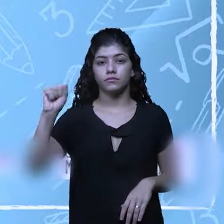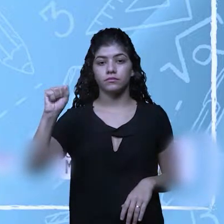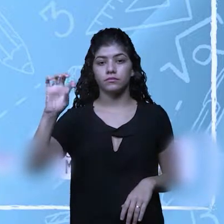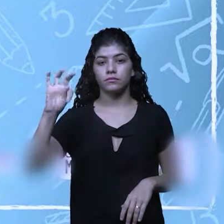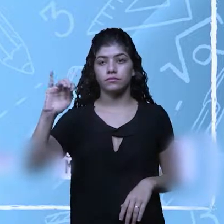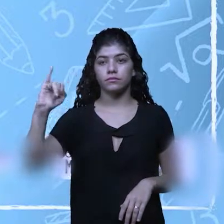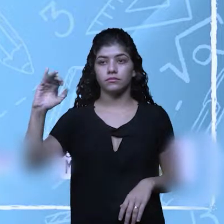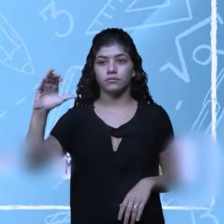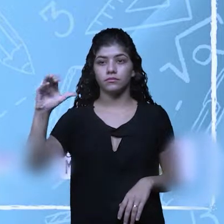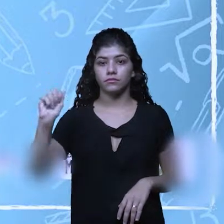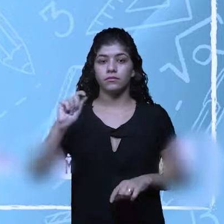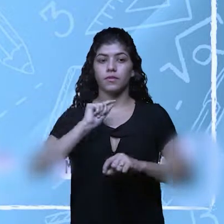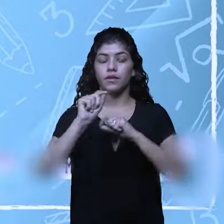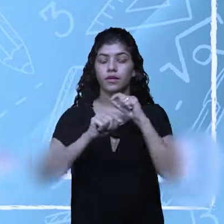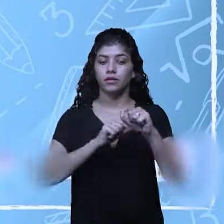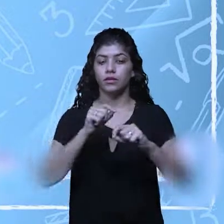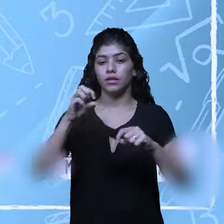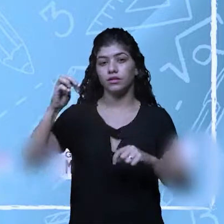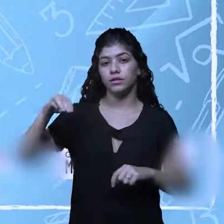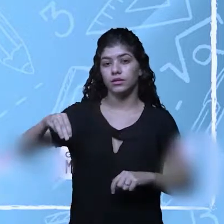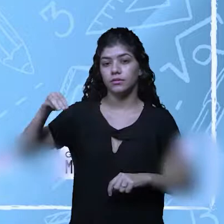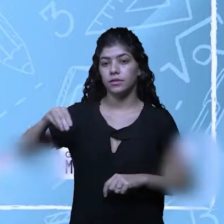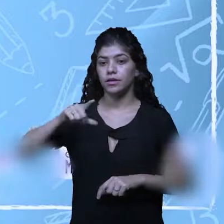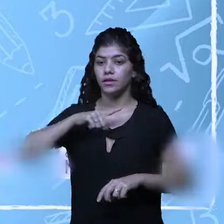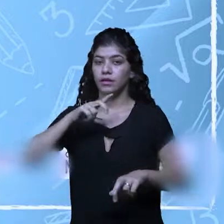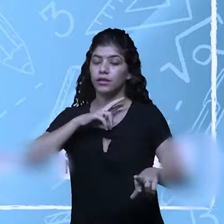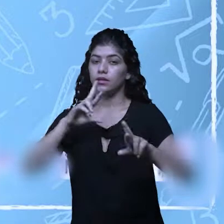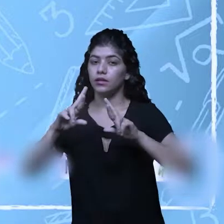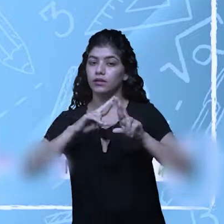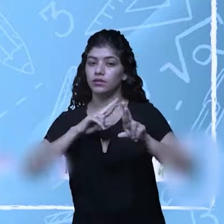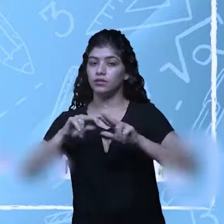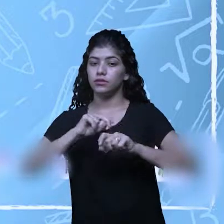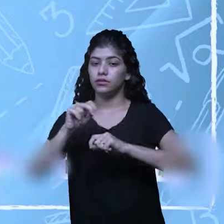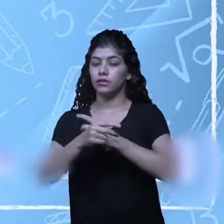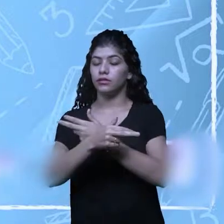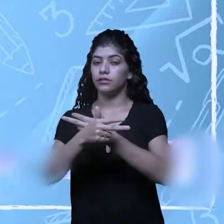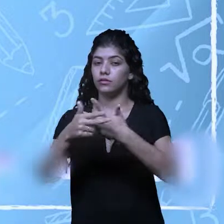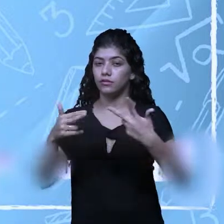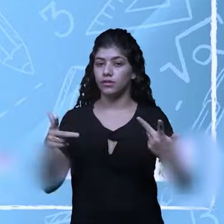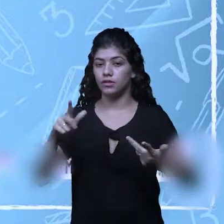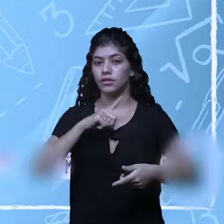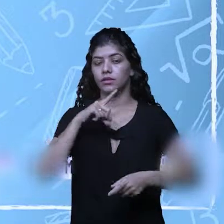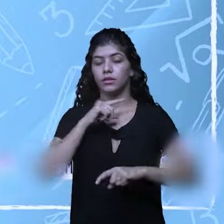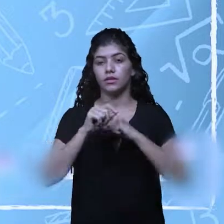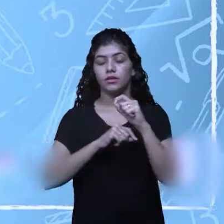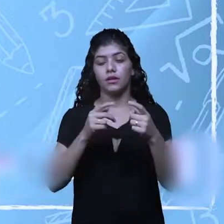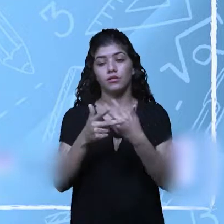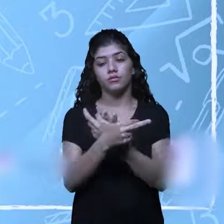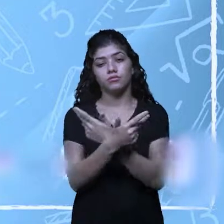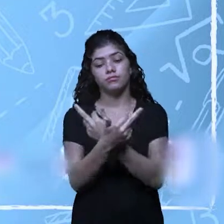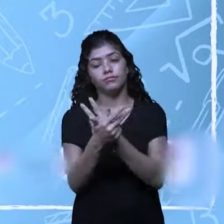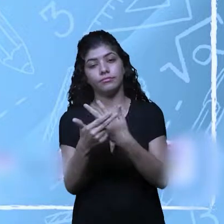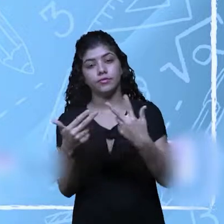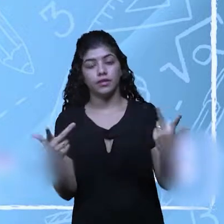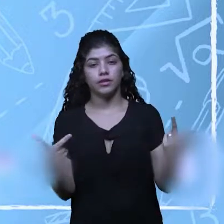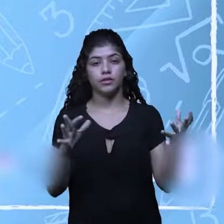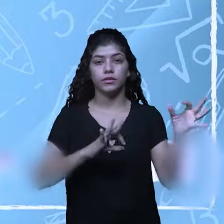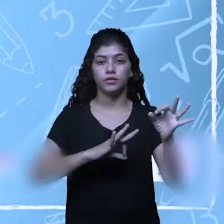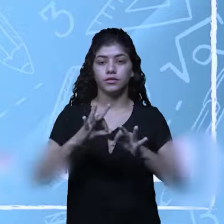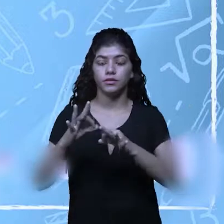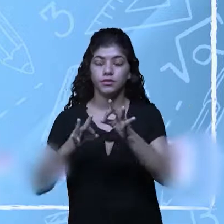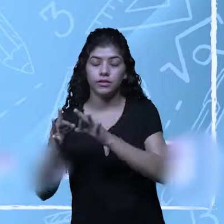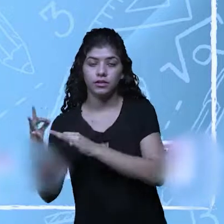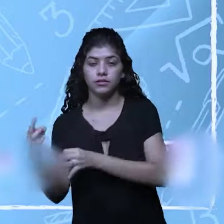da matemática que relaciona fatos e números em que há um conjunto de métodos que